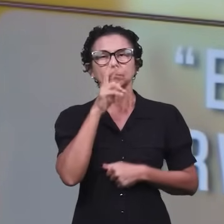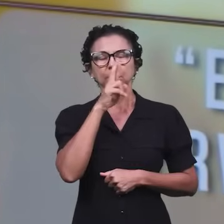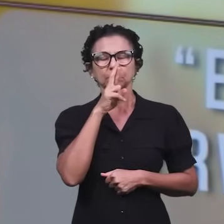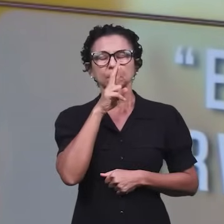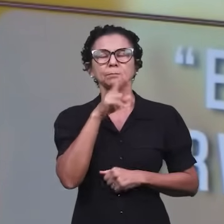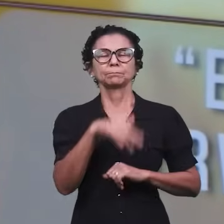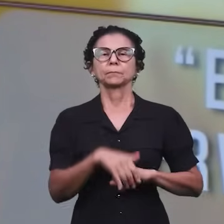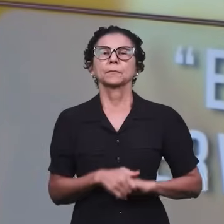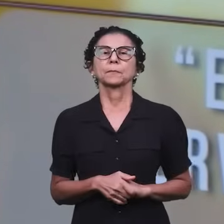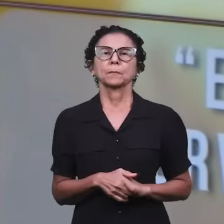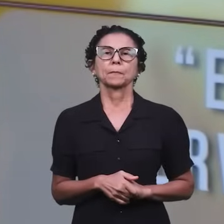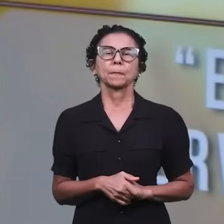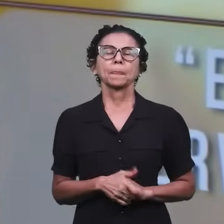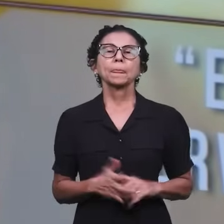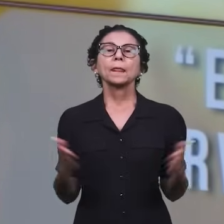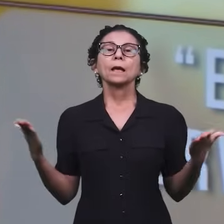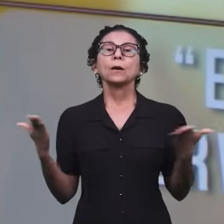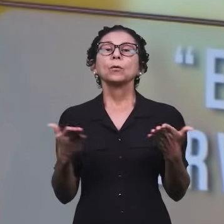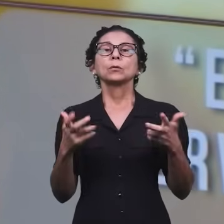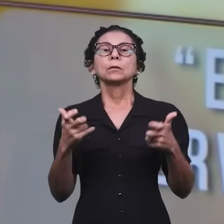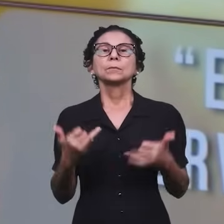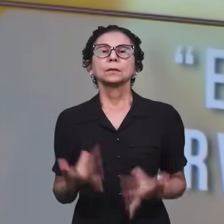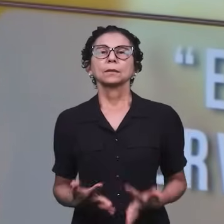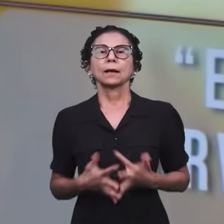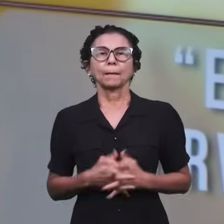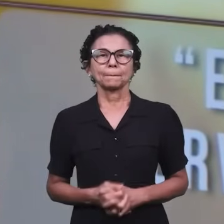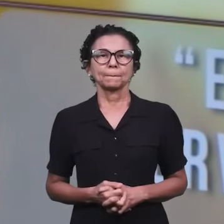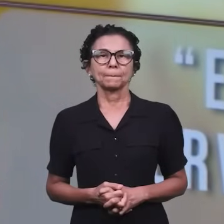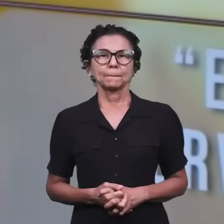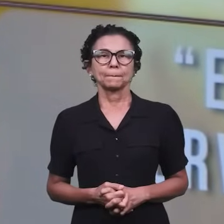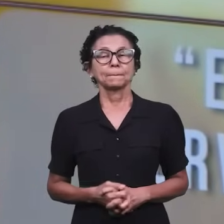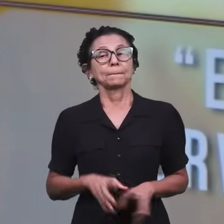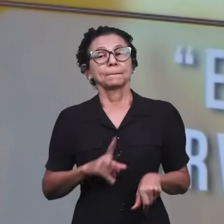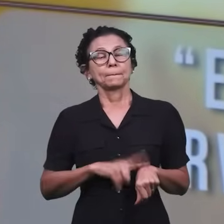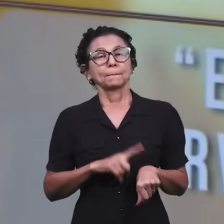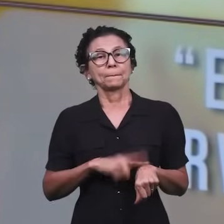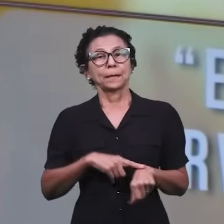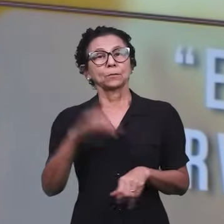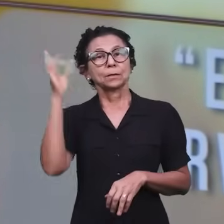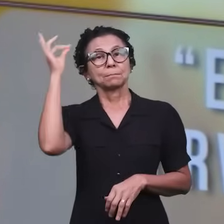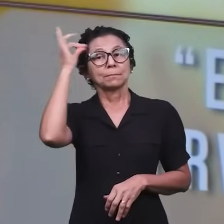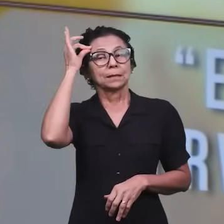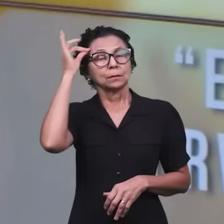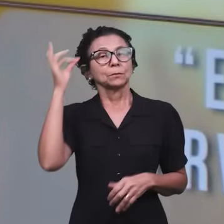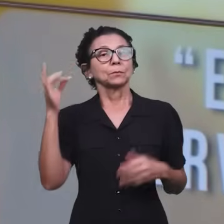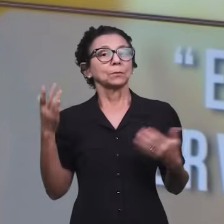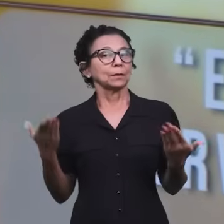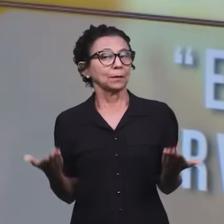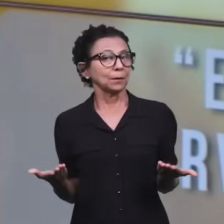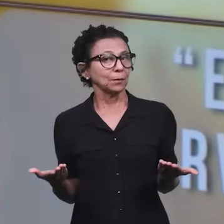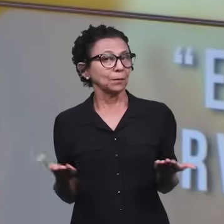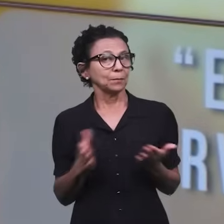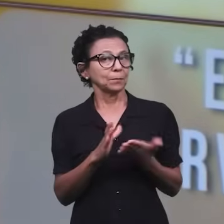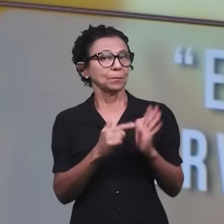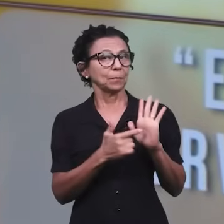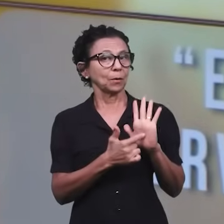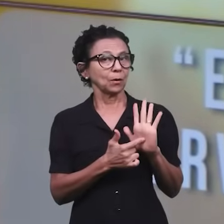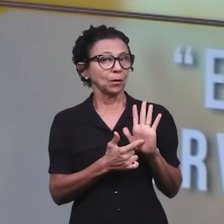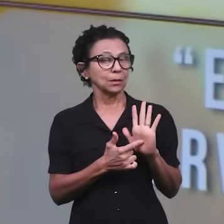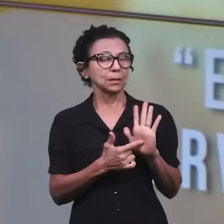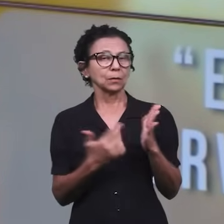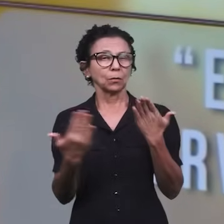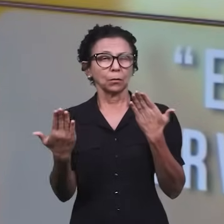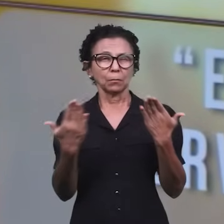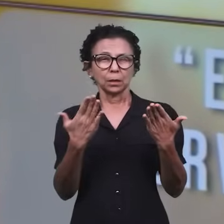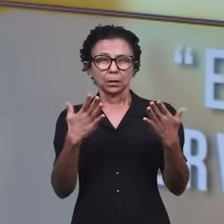dias, nós estamos vivendo também um tempo espiritual que é especial, que a palavra de Deus nos aponta como o tempo da